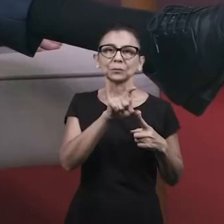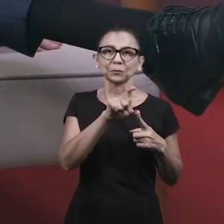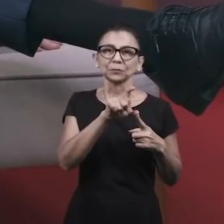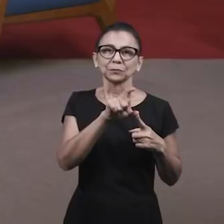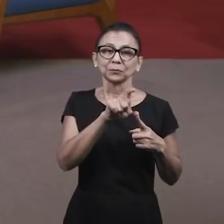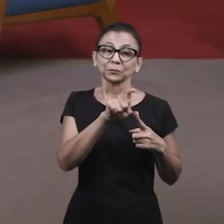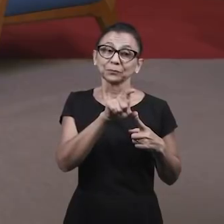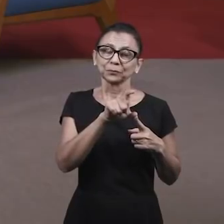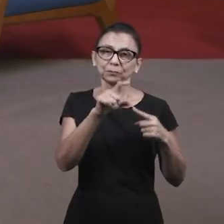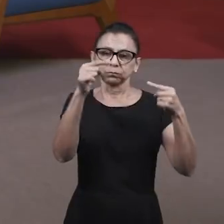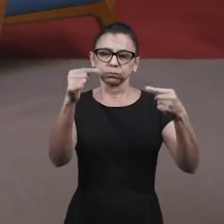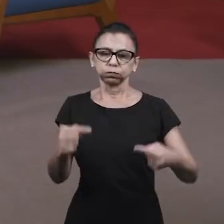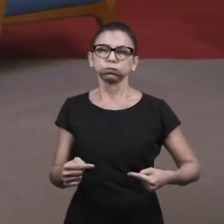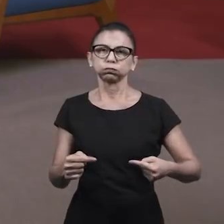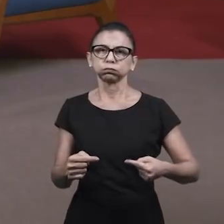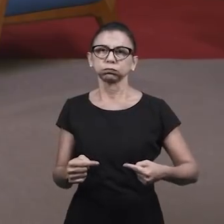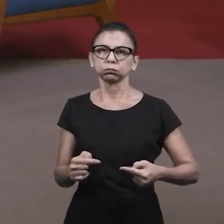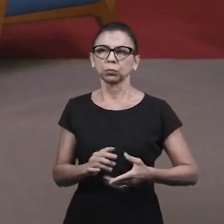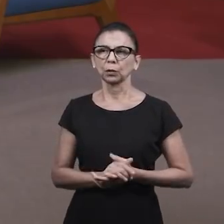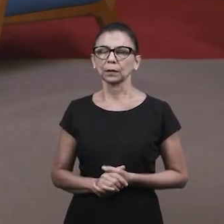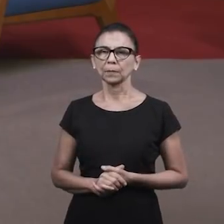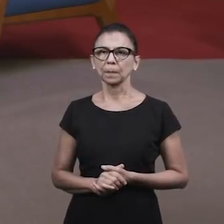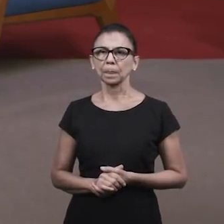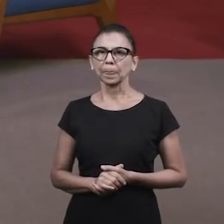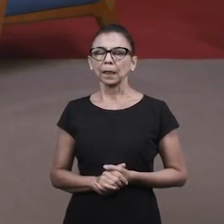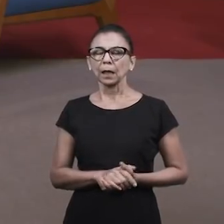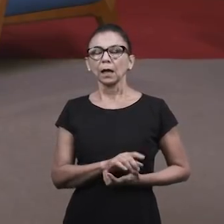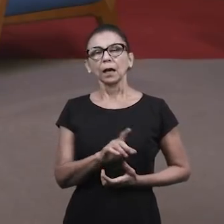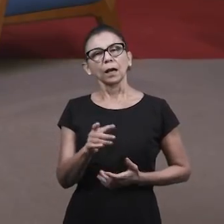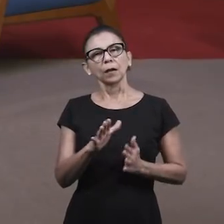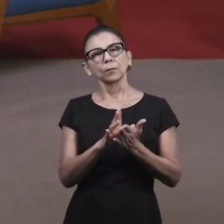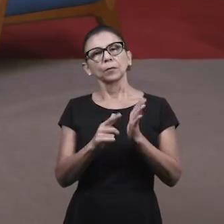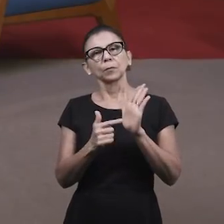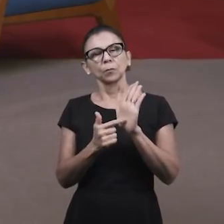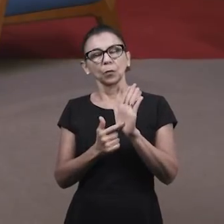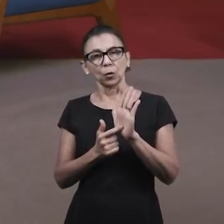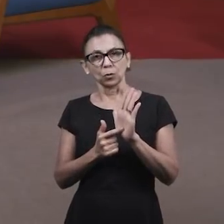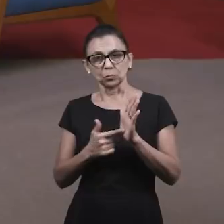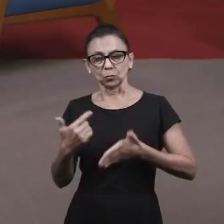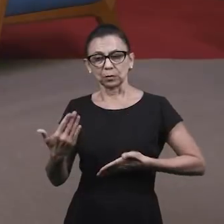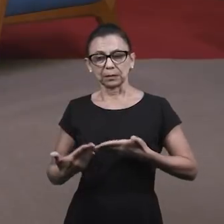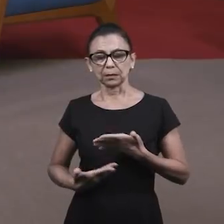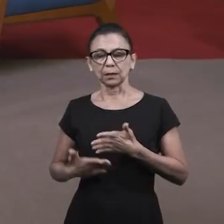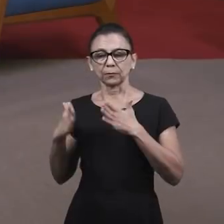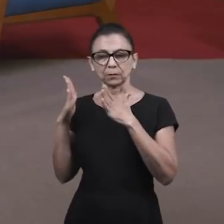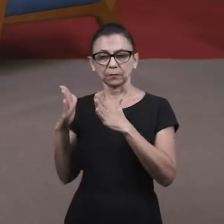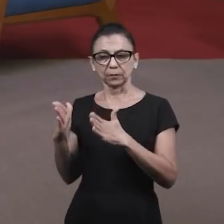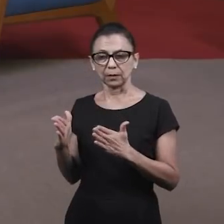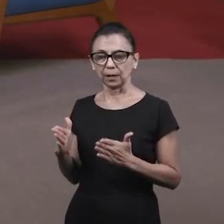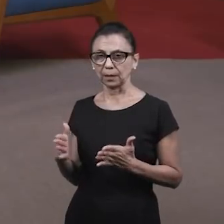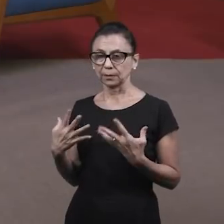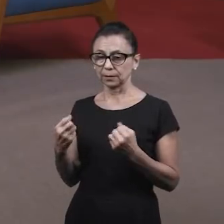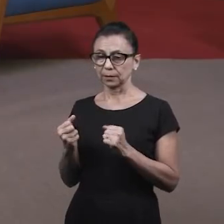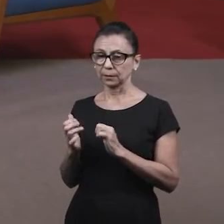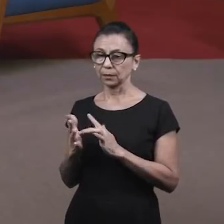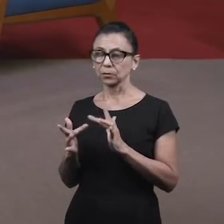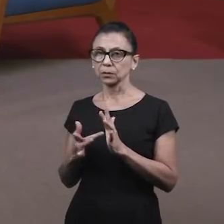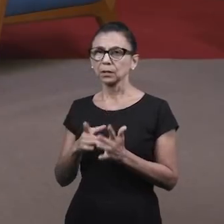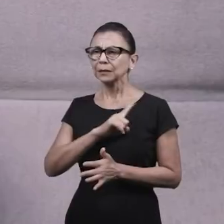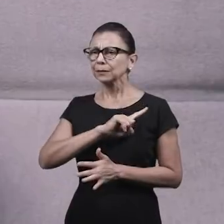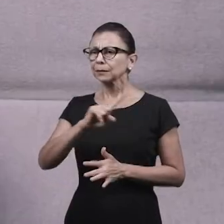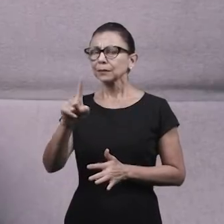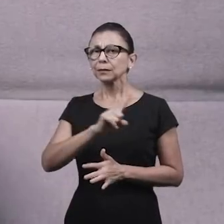que é a expressão mundo. Ótimo. No aspecto espiritual e profético. A expressão mundo, no aspecto